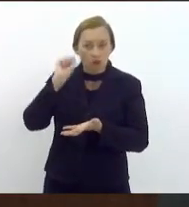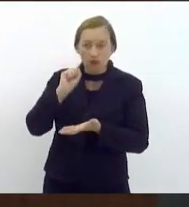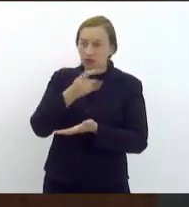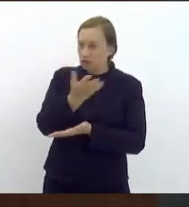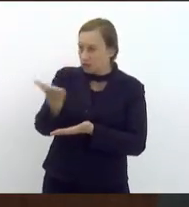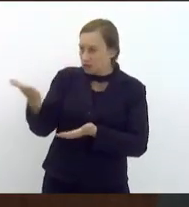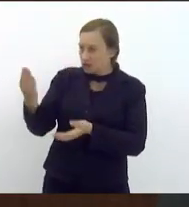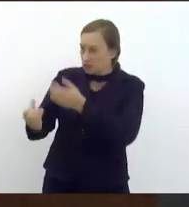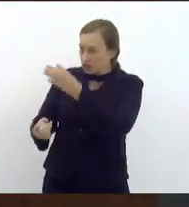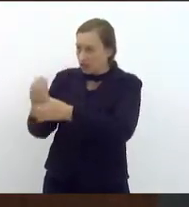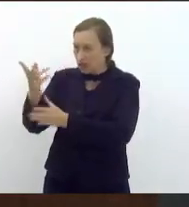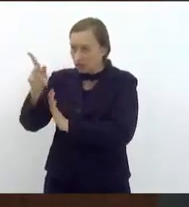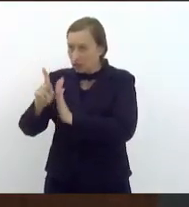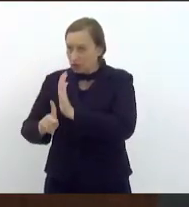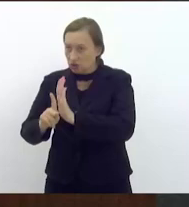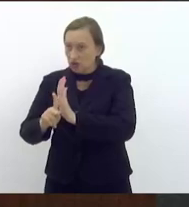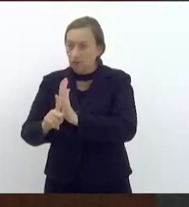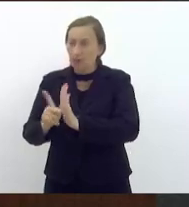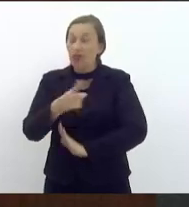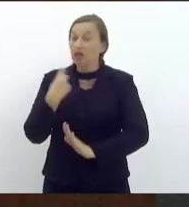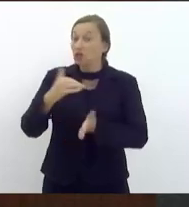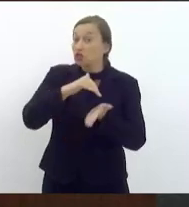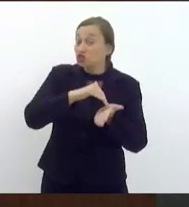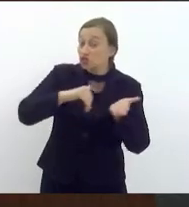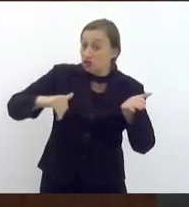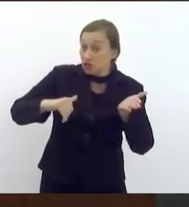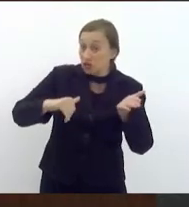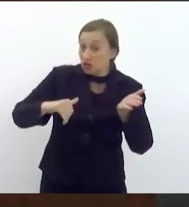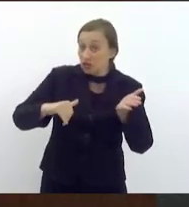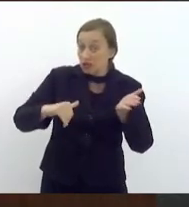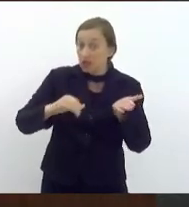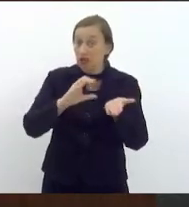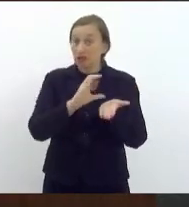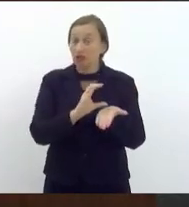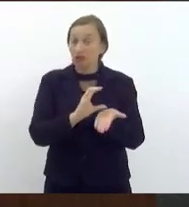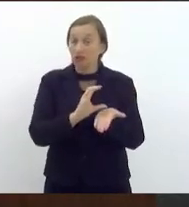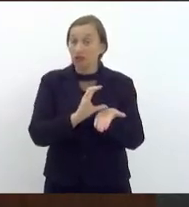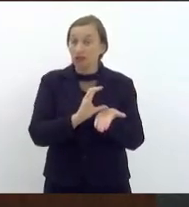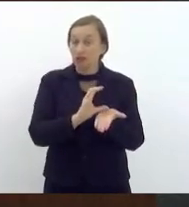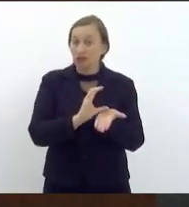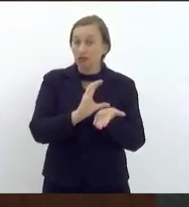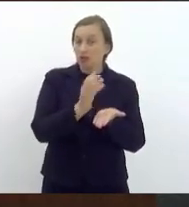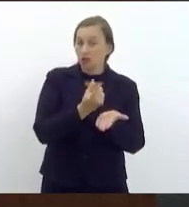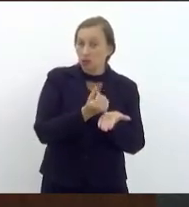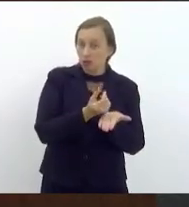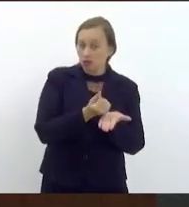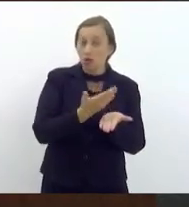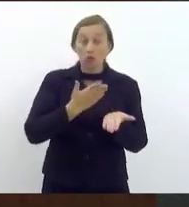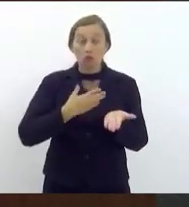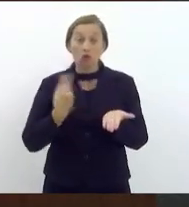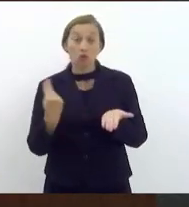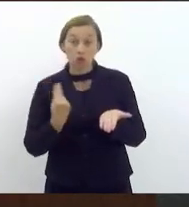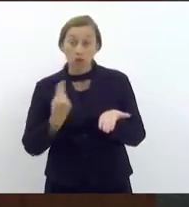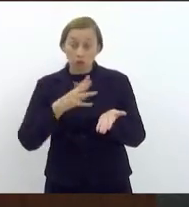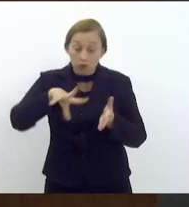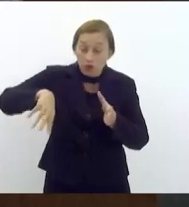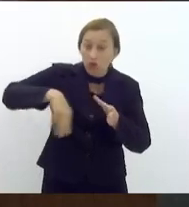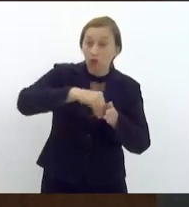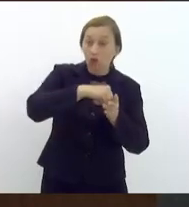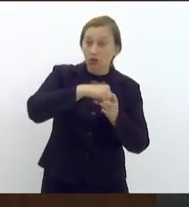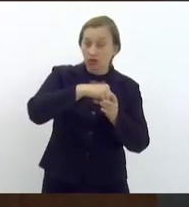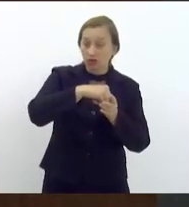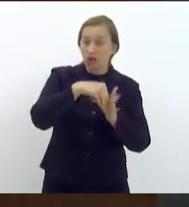que a gente Tiraria o recurso o meu nome figurinha também nesse projeto